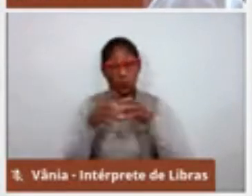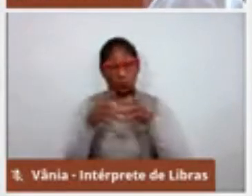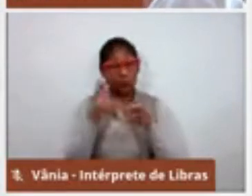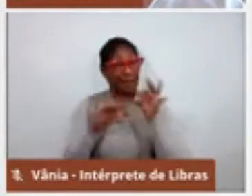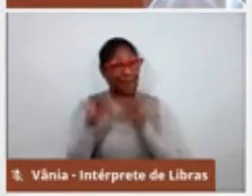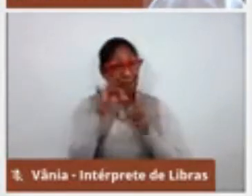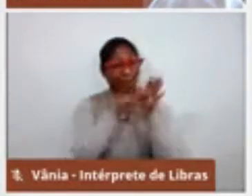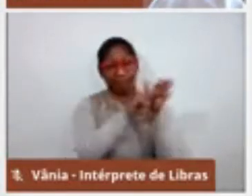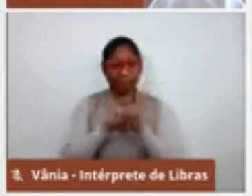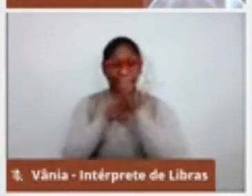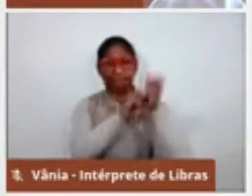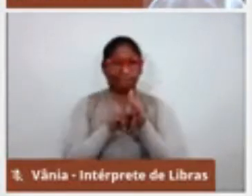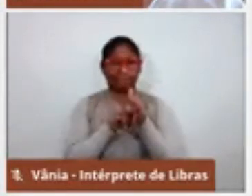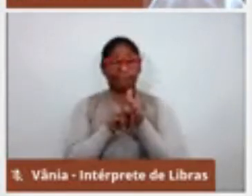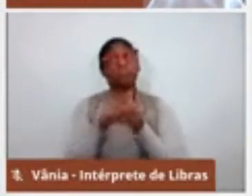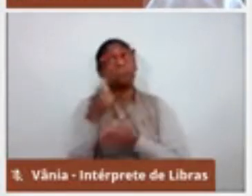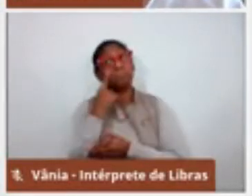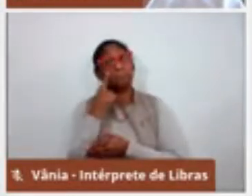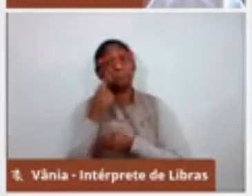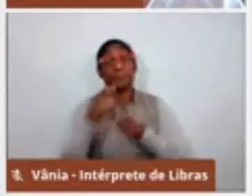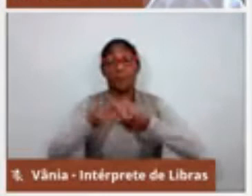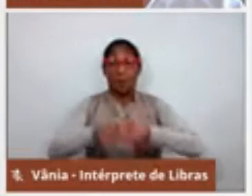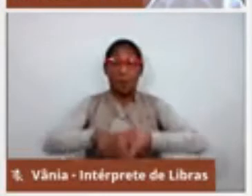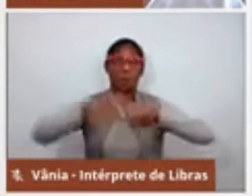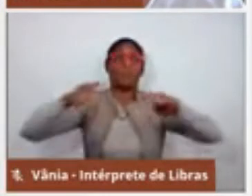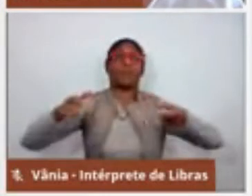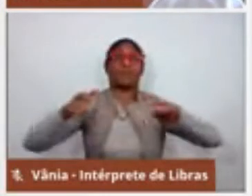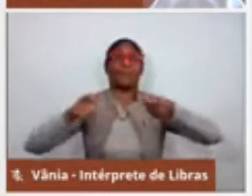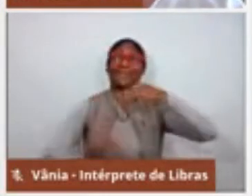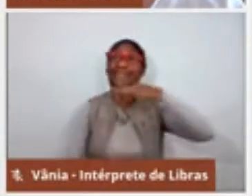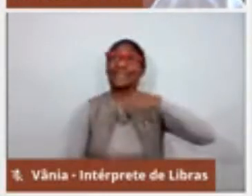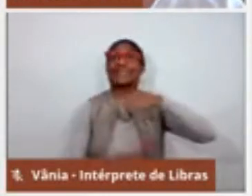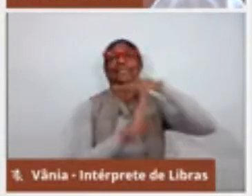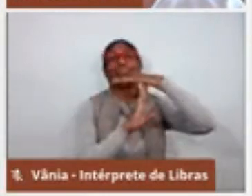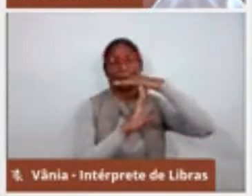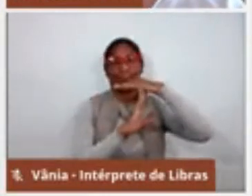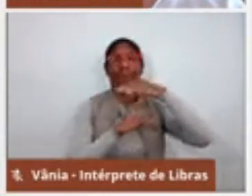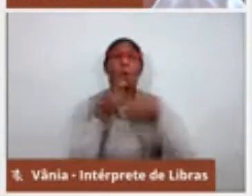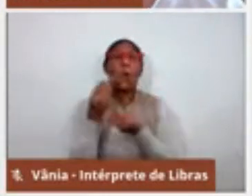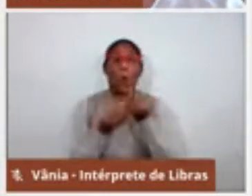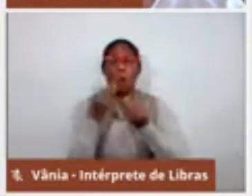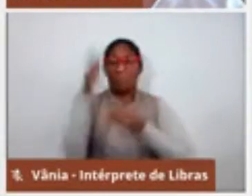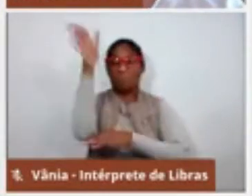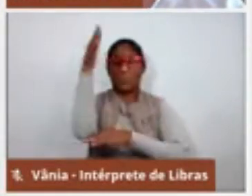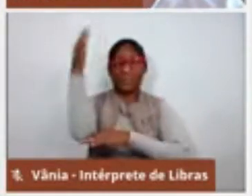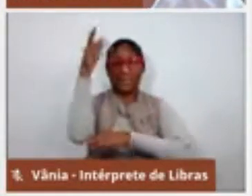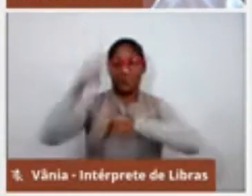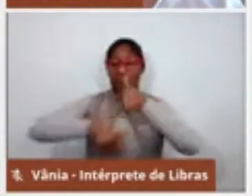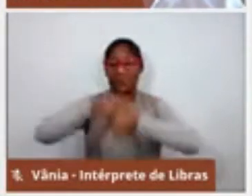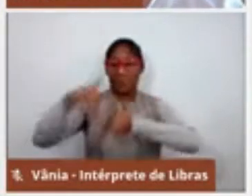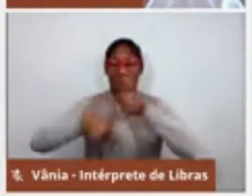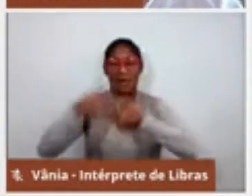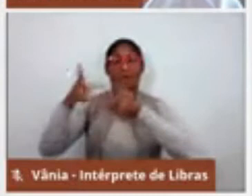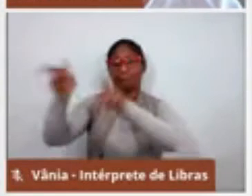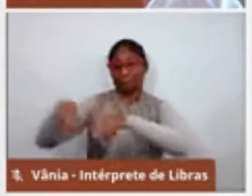e está sendo concedido para uma ampliação de teto de operação nas bandeiras dos serviços de